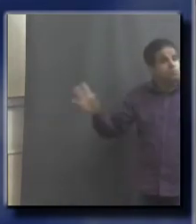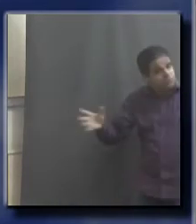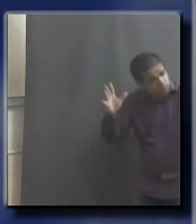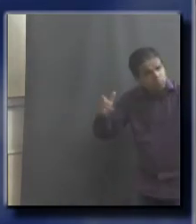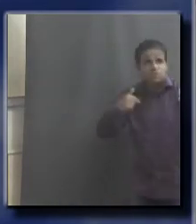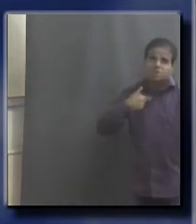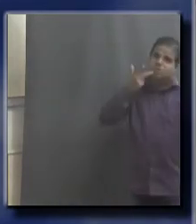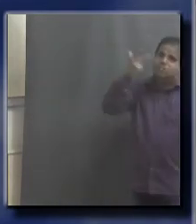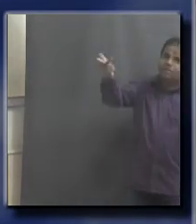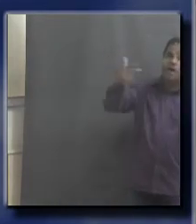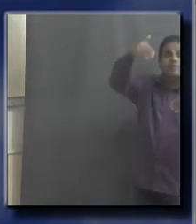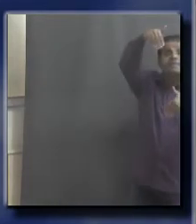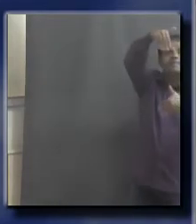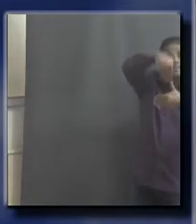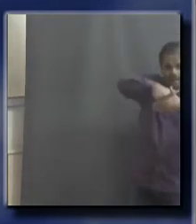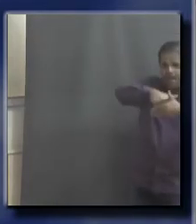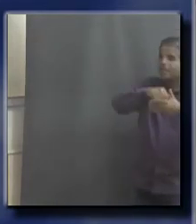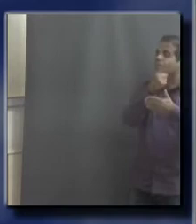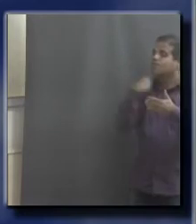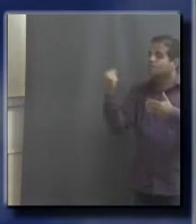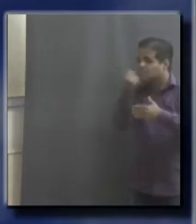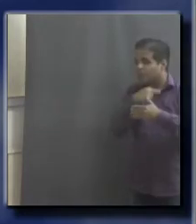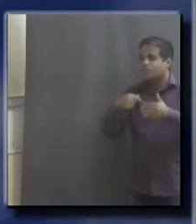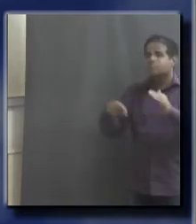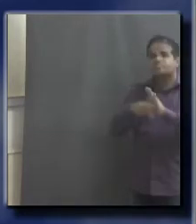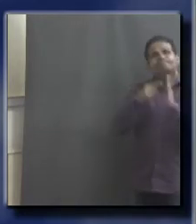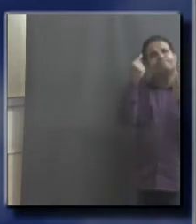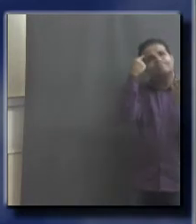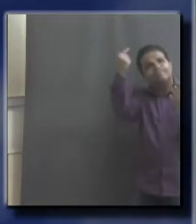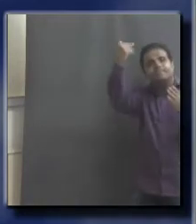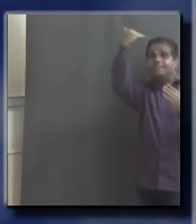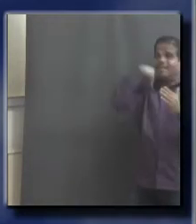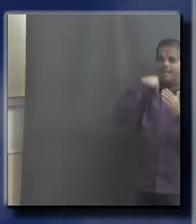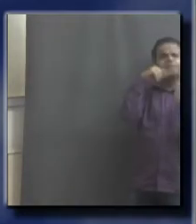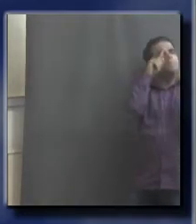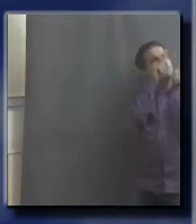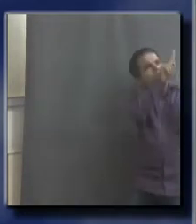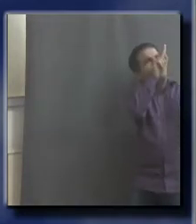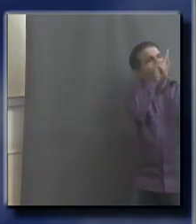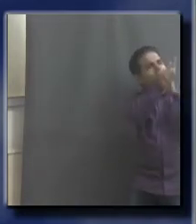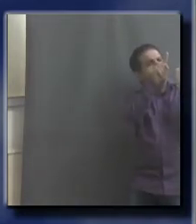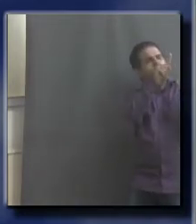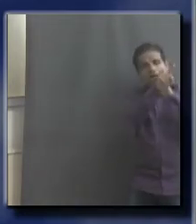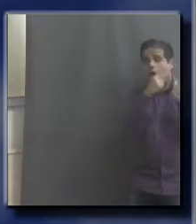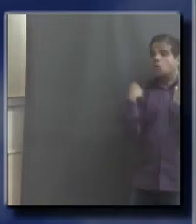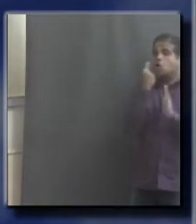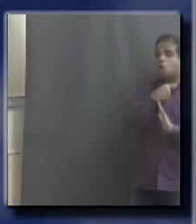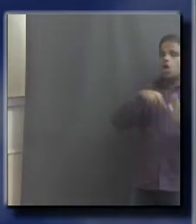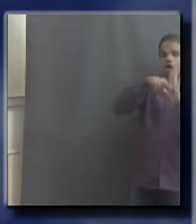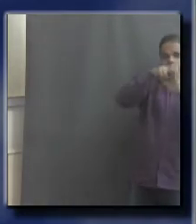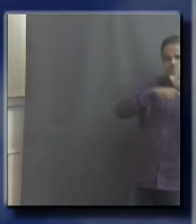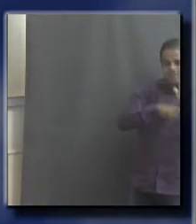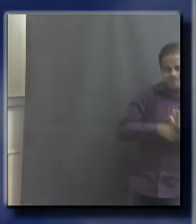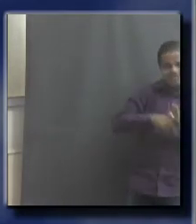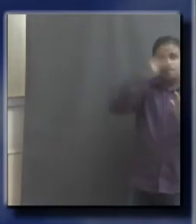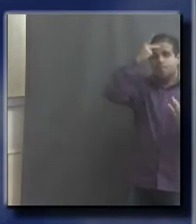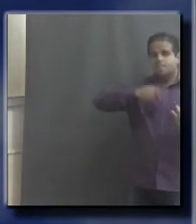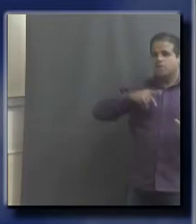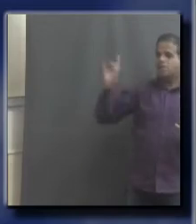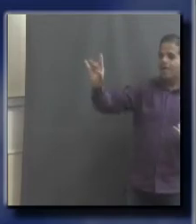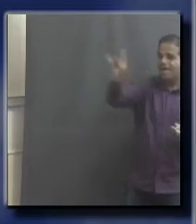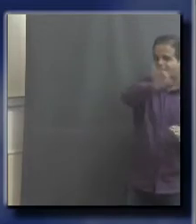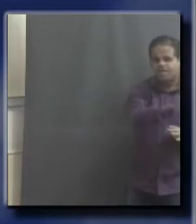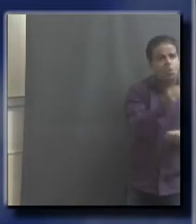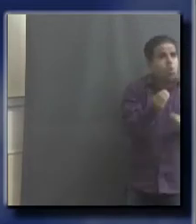que eu chamo de interno, que são os nossos próprios questionamentos. As nossas diretrizes, como